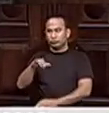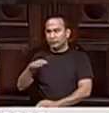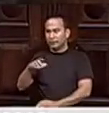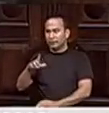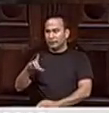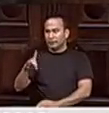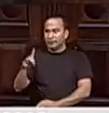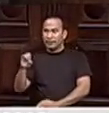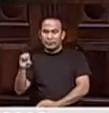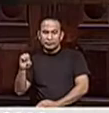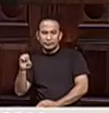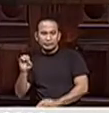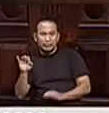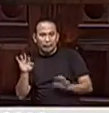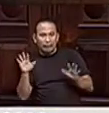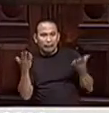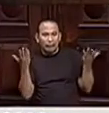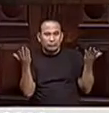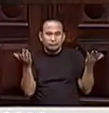aquele espetáculo lamentável.